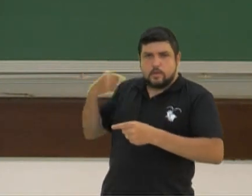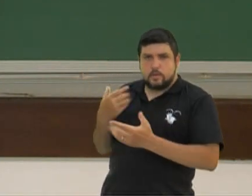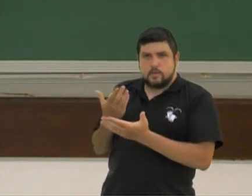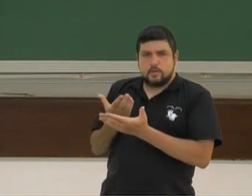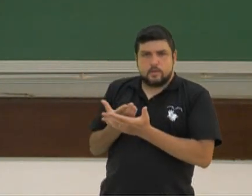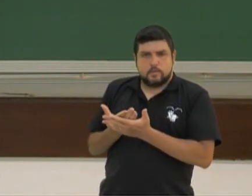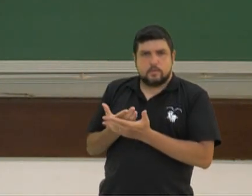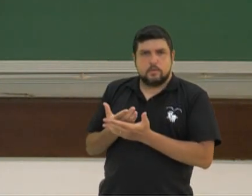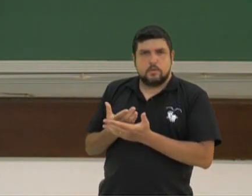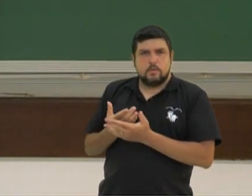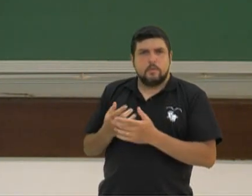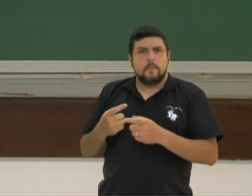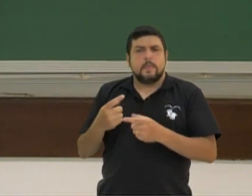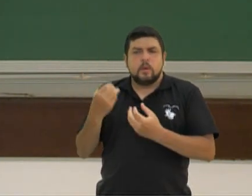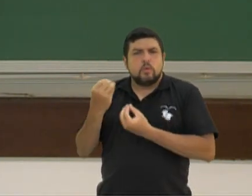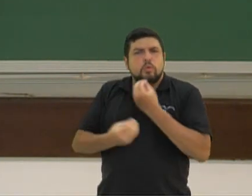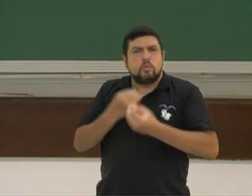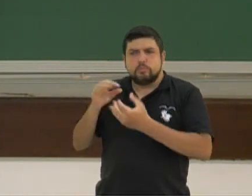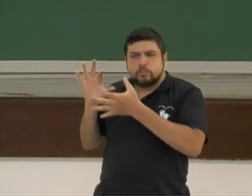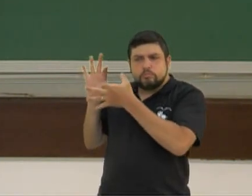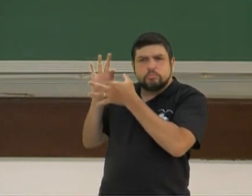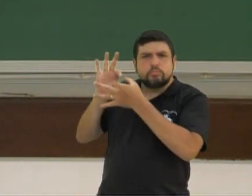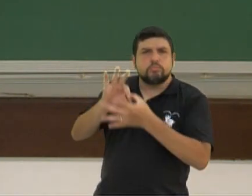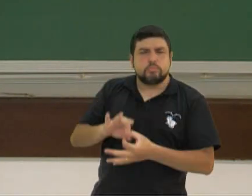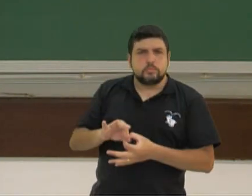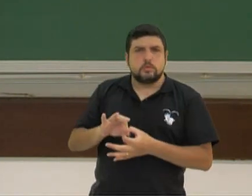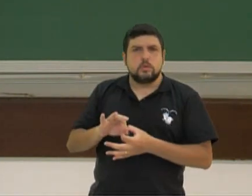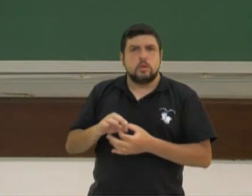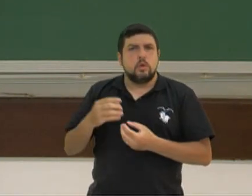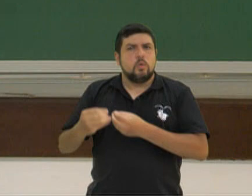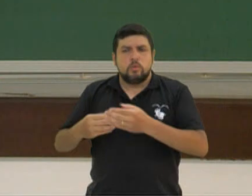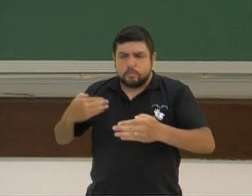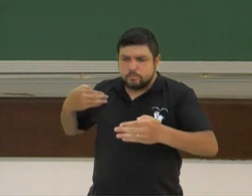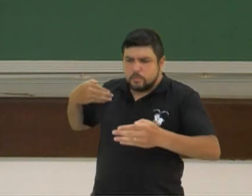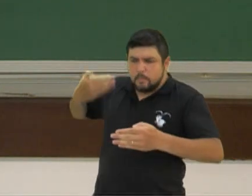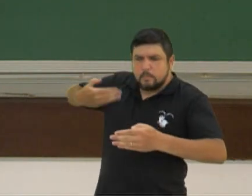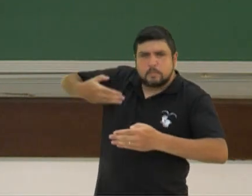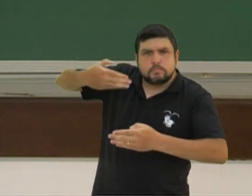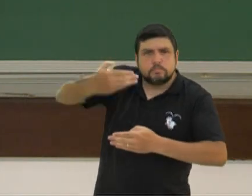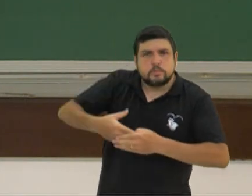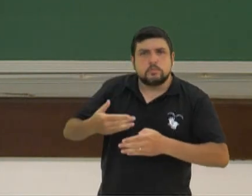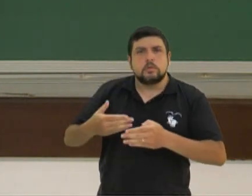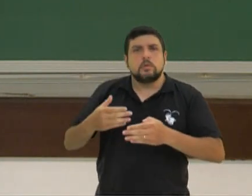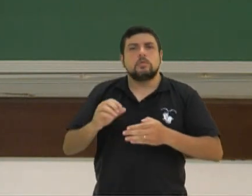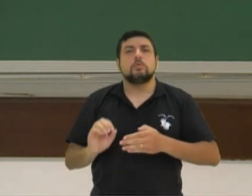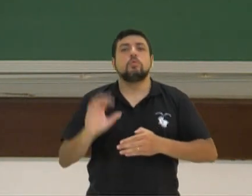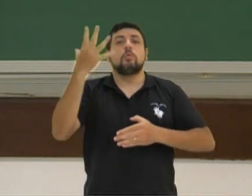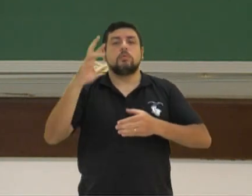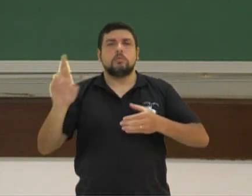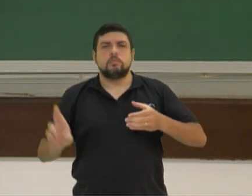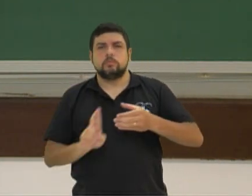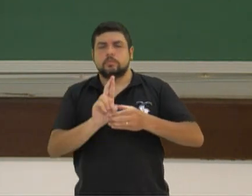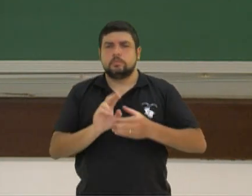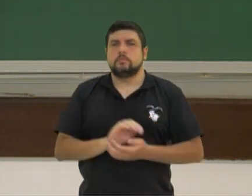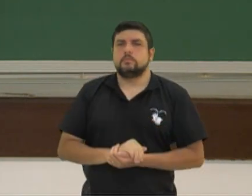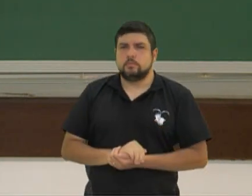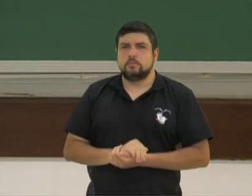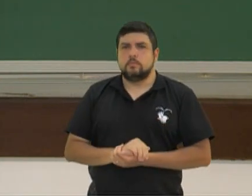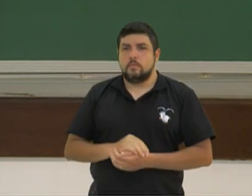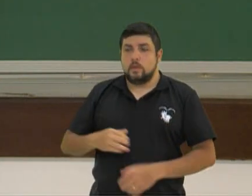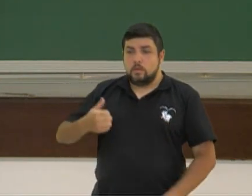por que nós estamos, em que momento nós chegamos no renascimento cultural. Primeiro, durante o segundo